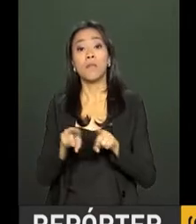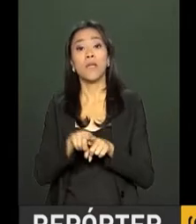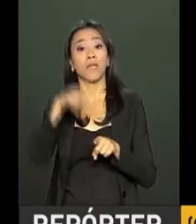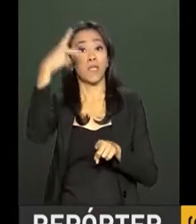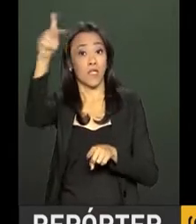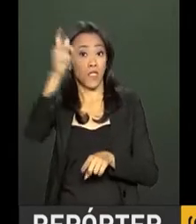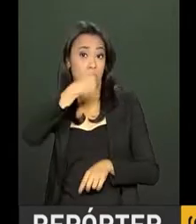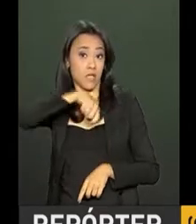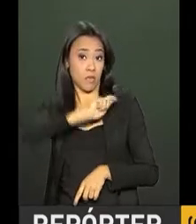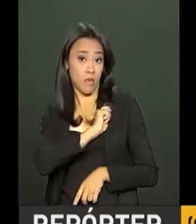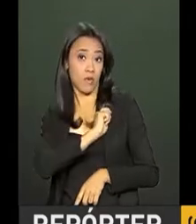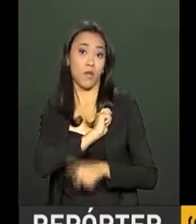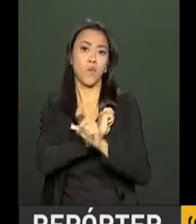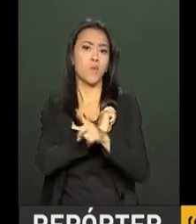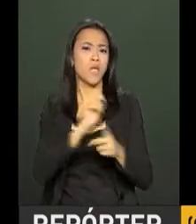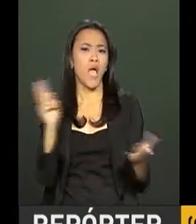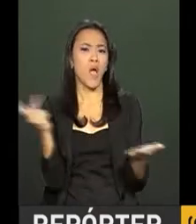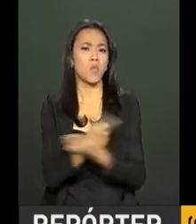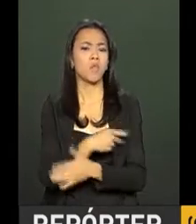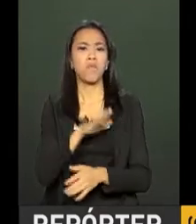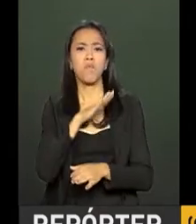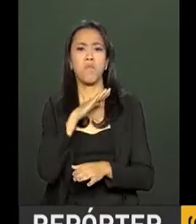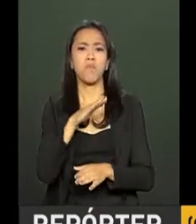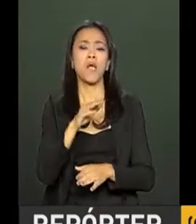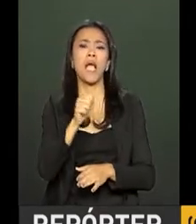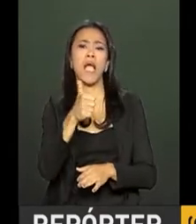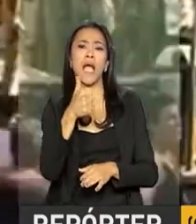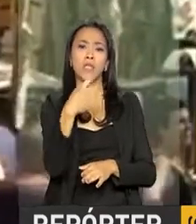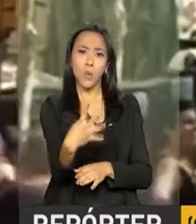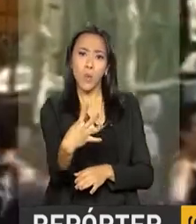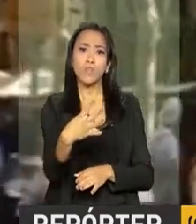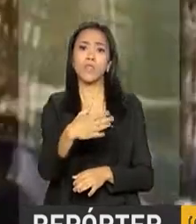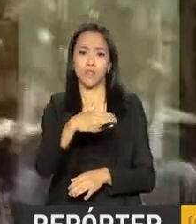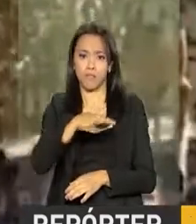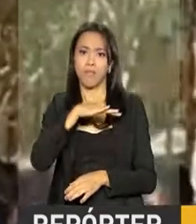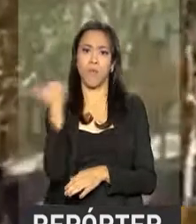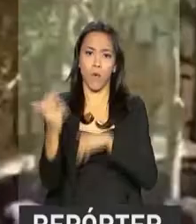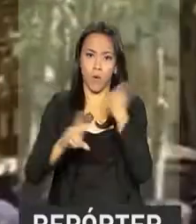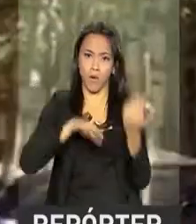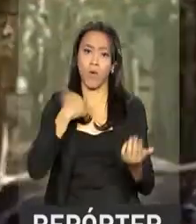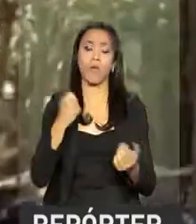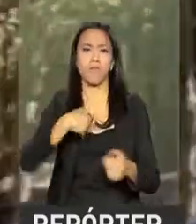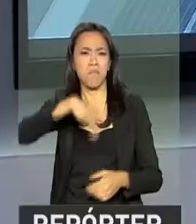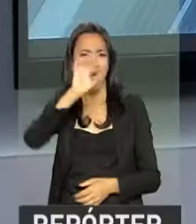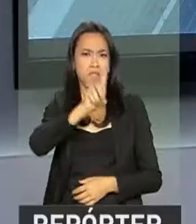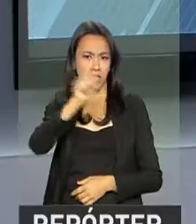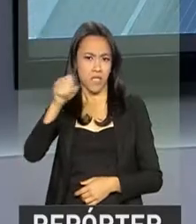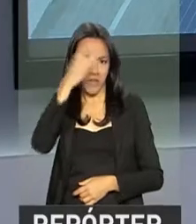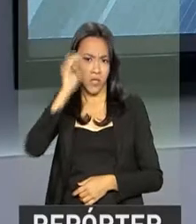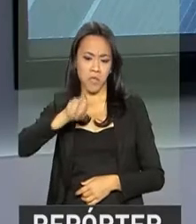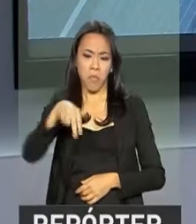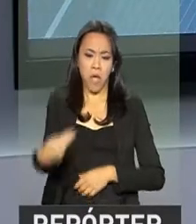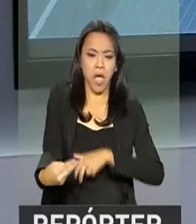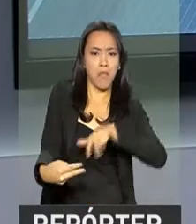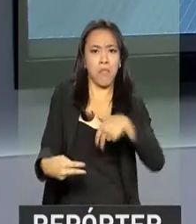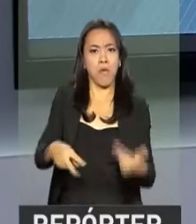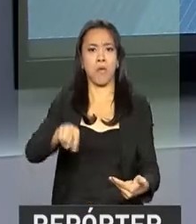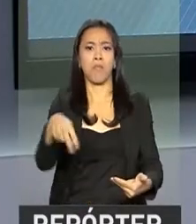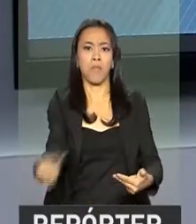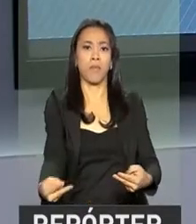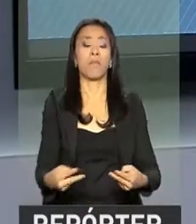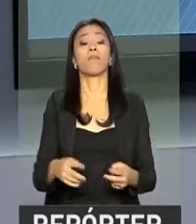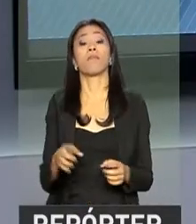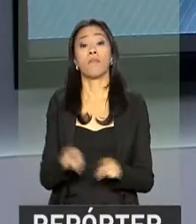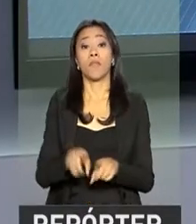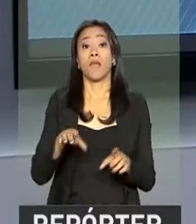espanholas o atentado matou 14 pessoas e feriu mais de cem vinte e cinco milhões